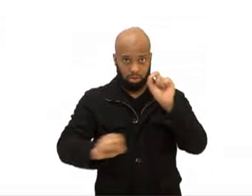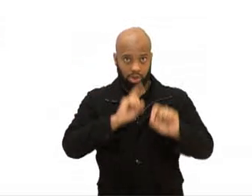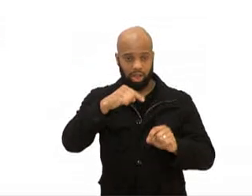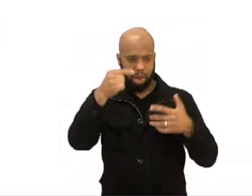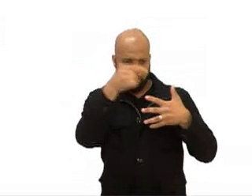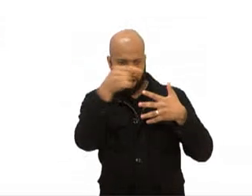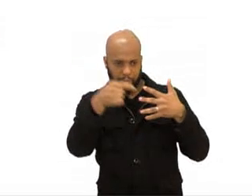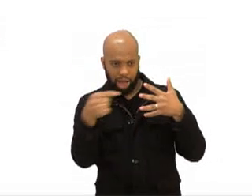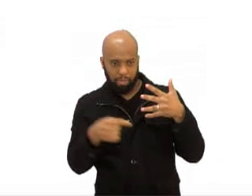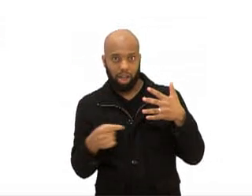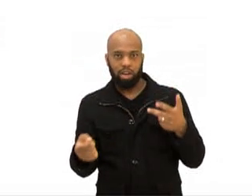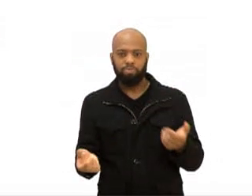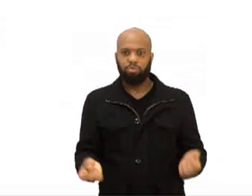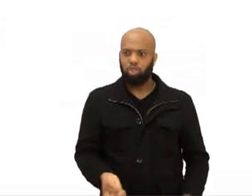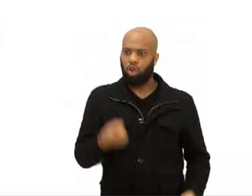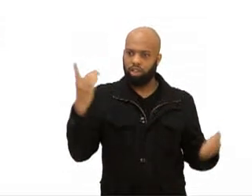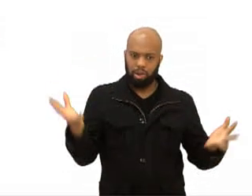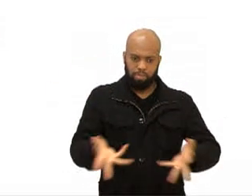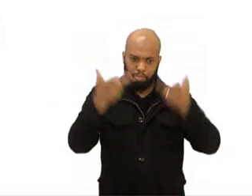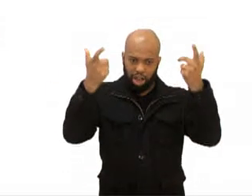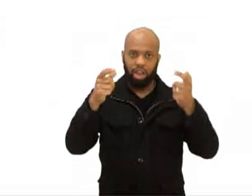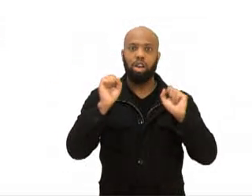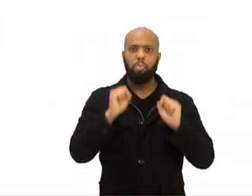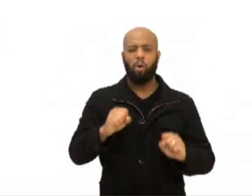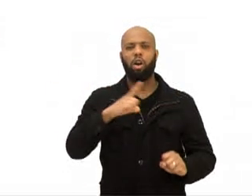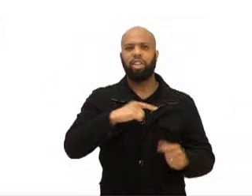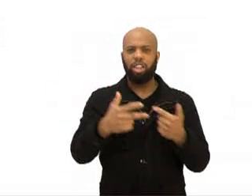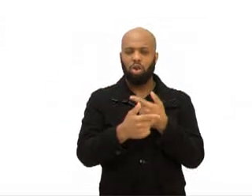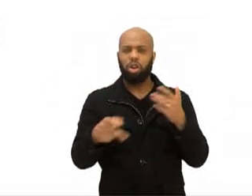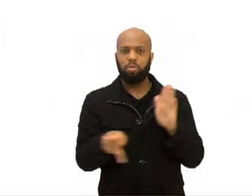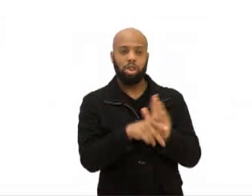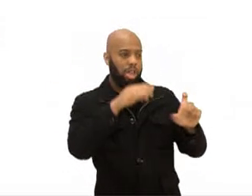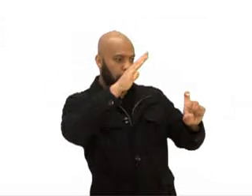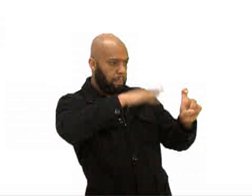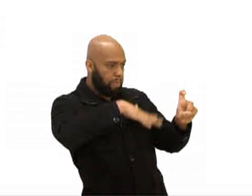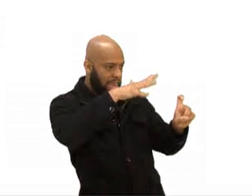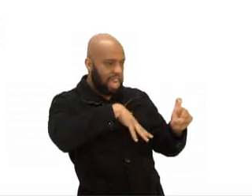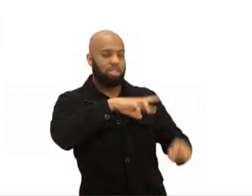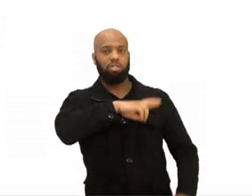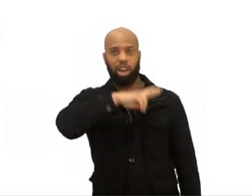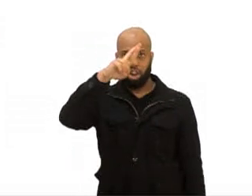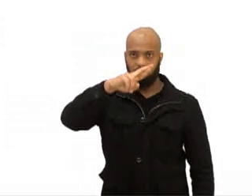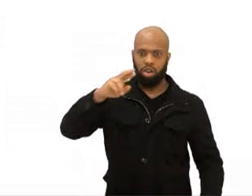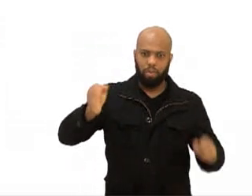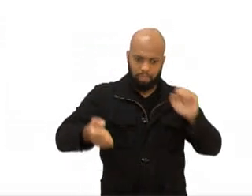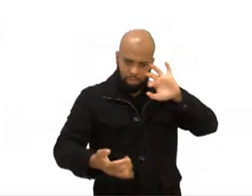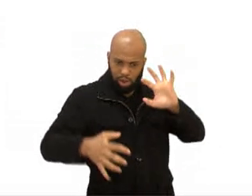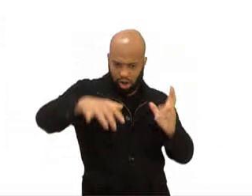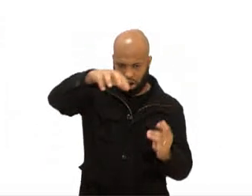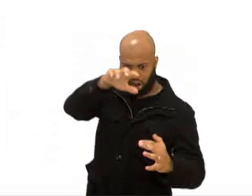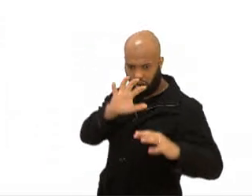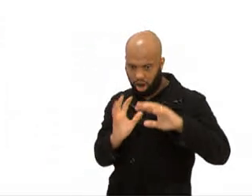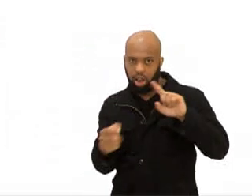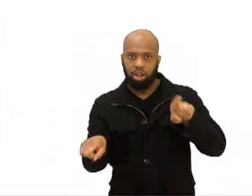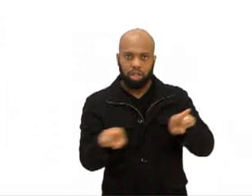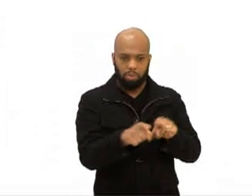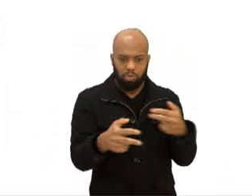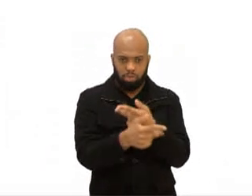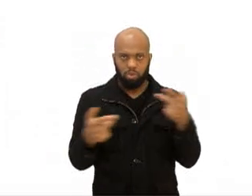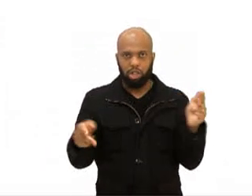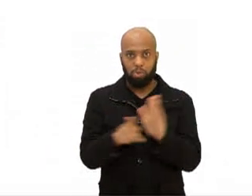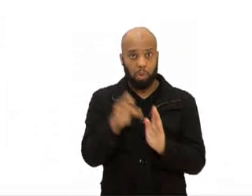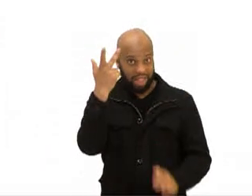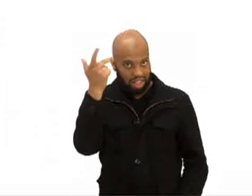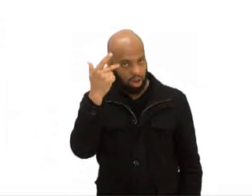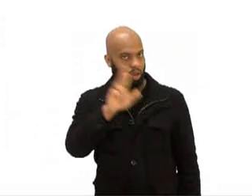elementos fantásticos que podem envolver mitologia, religiosidade, magia, eventos sobrenaturais.